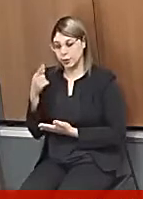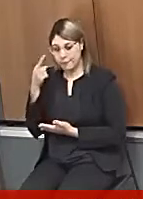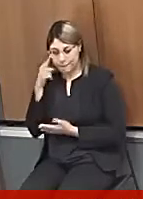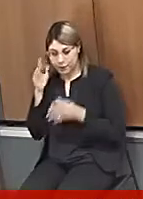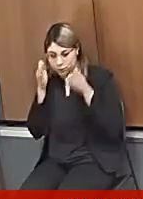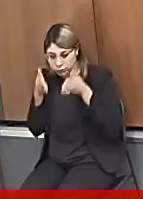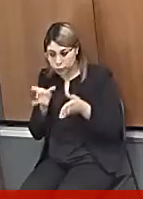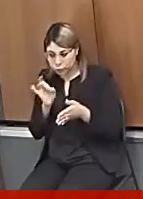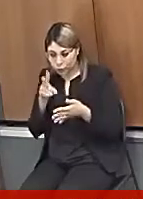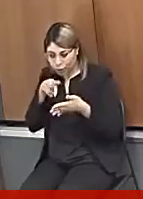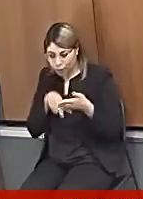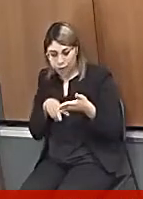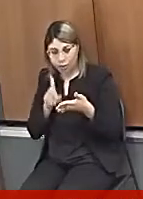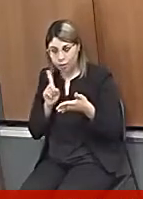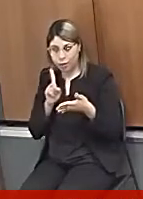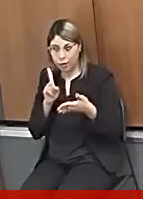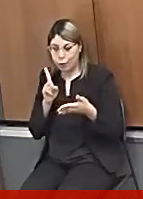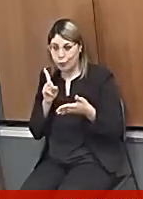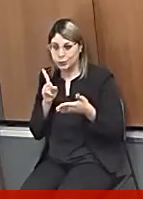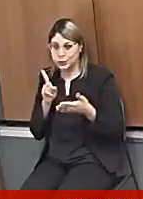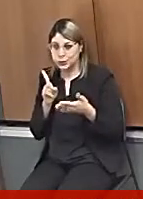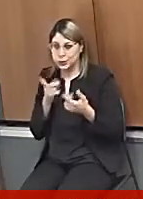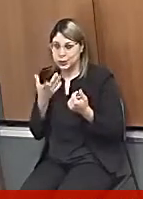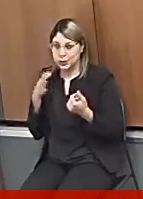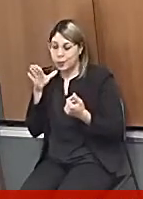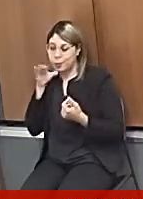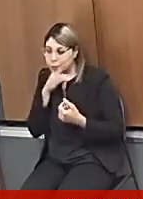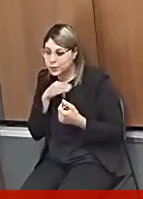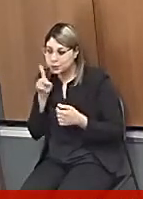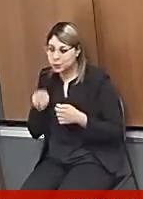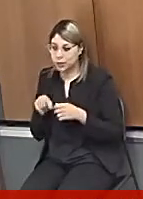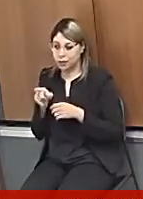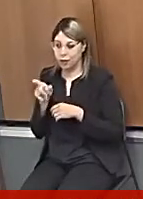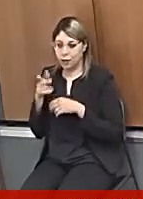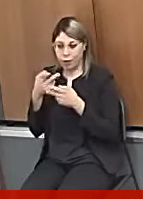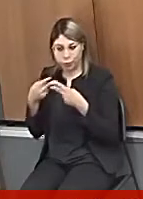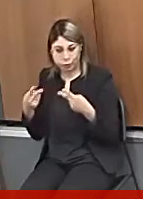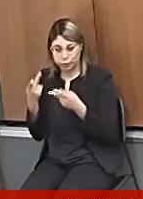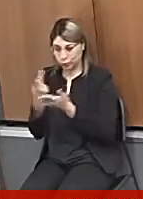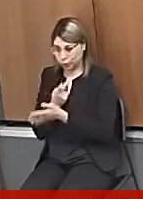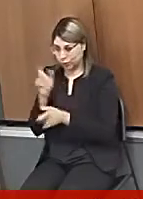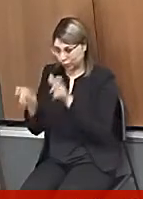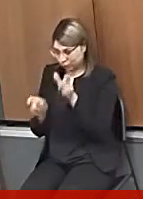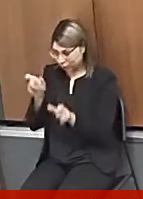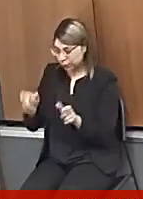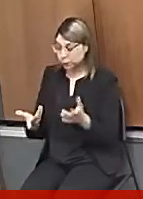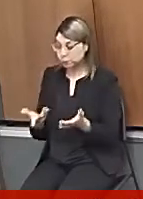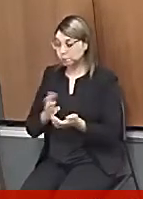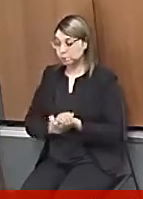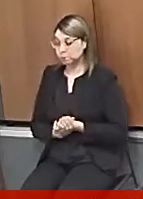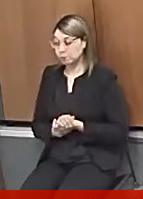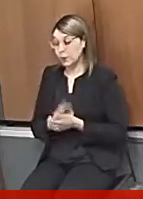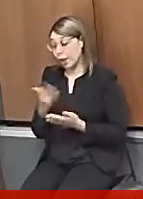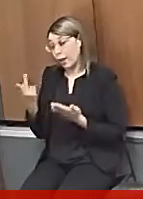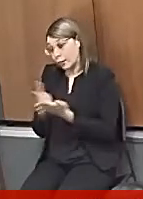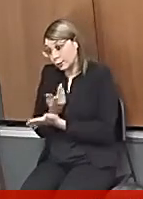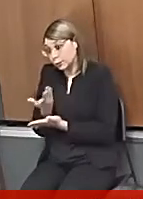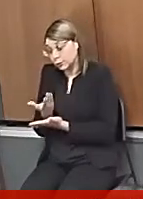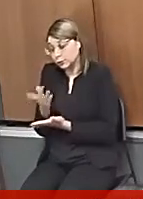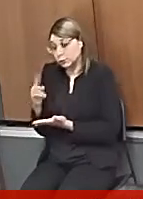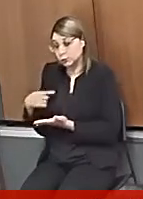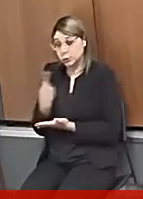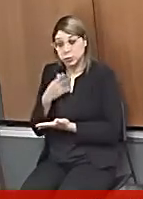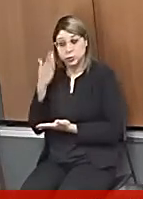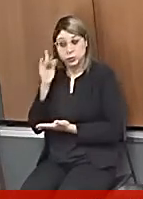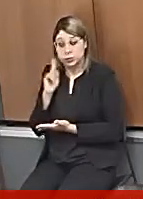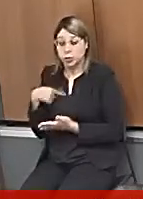da lei não há a considerar as circunstâncias as particularidades do caso concreto é é acabou de conhecer algo que a gente